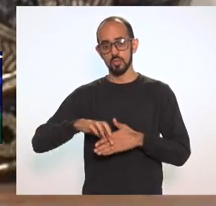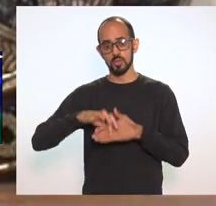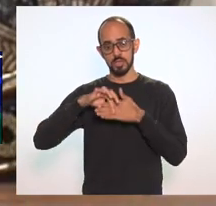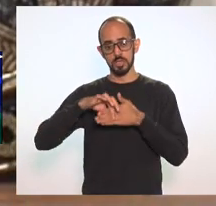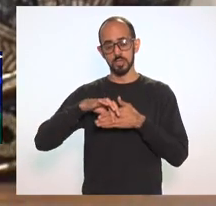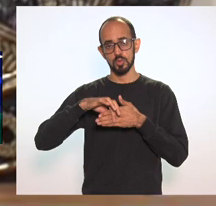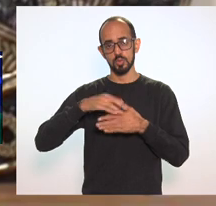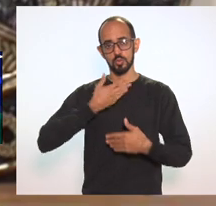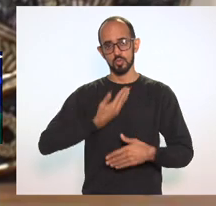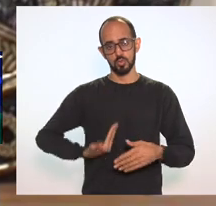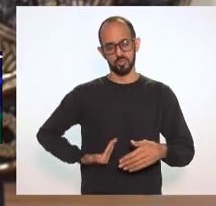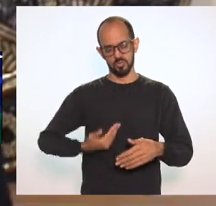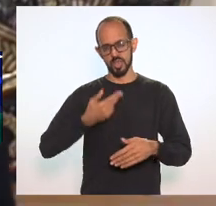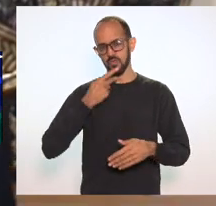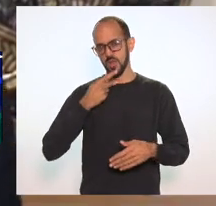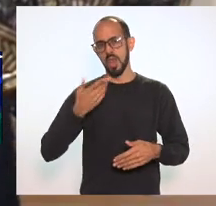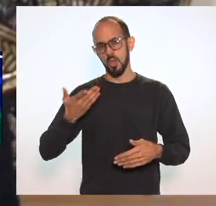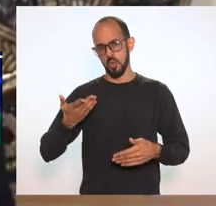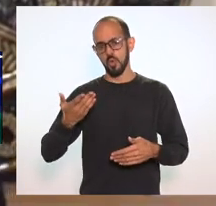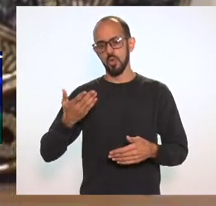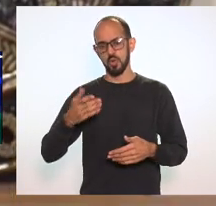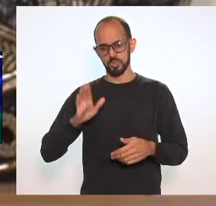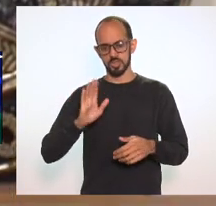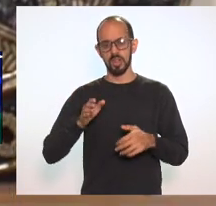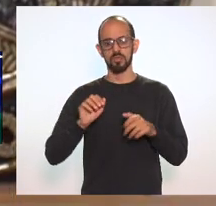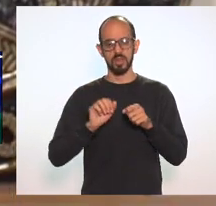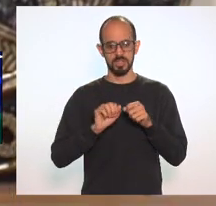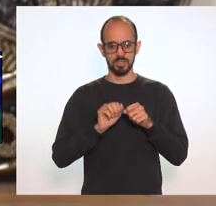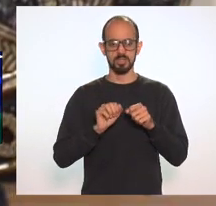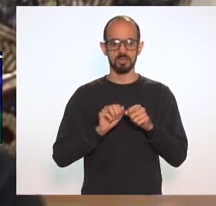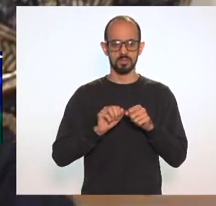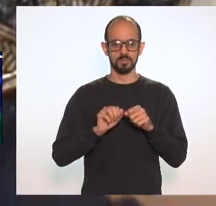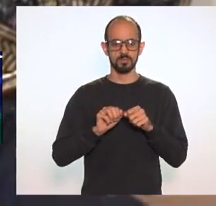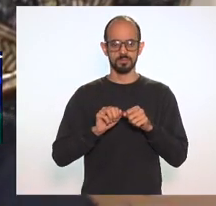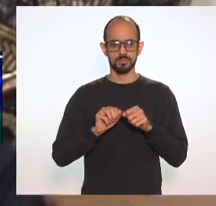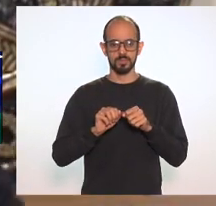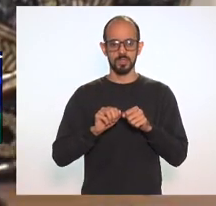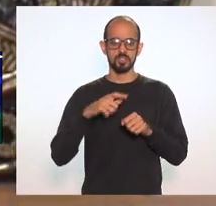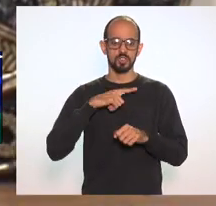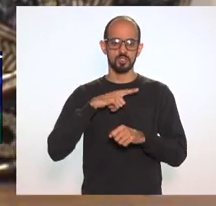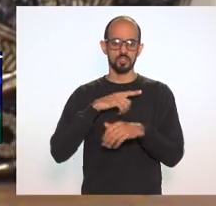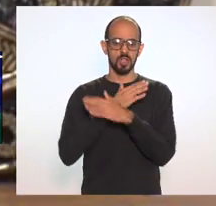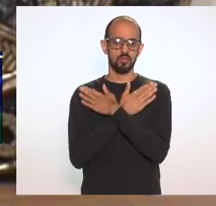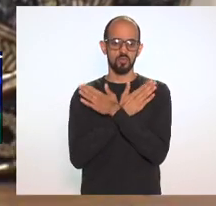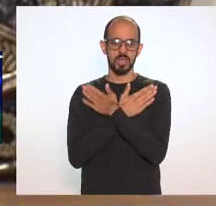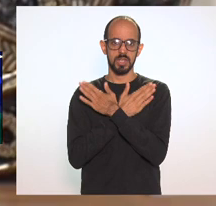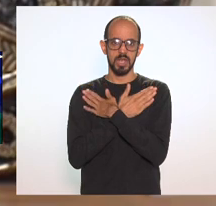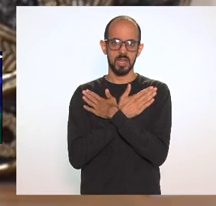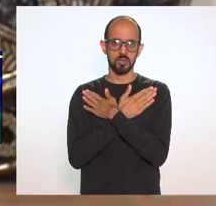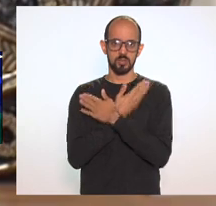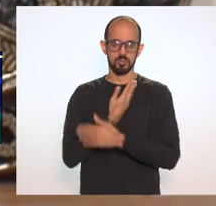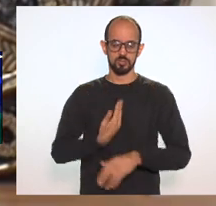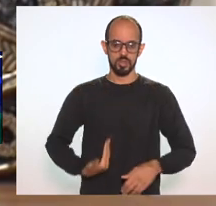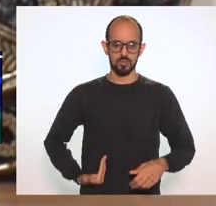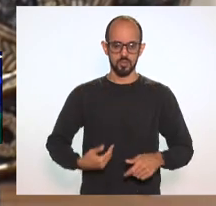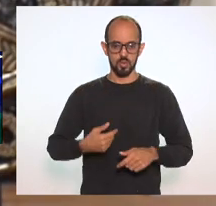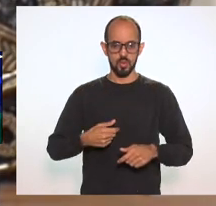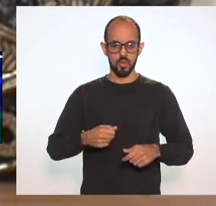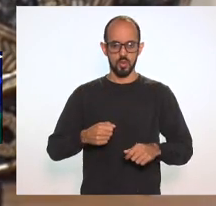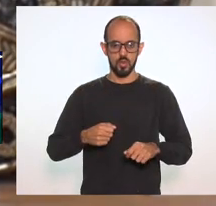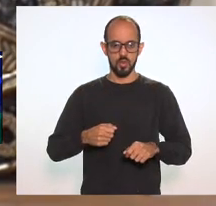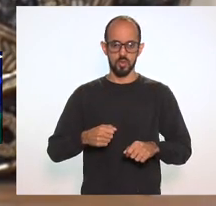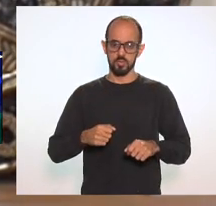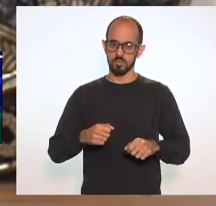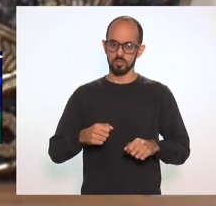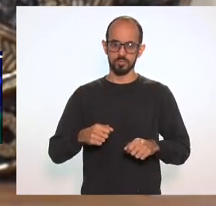de governo Márcio Pacheco bem difícil de se já é feito como por exemplo a gente tem o feriado para servidor público e outras áreas não são